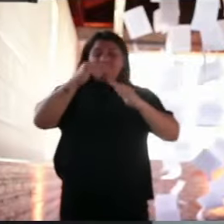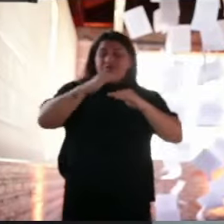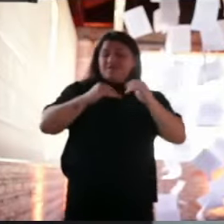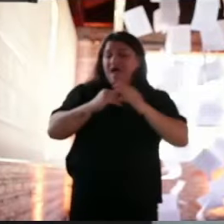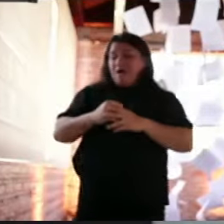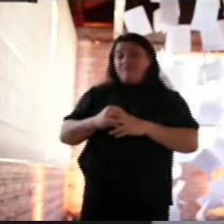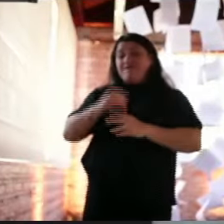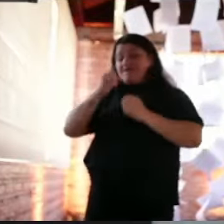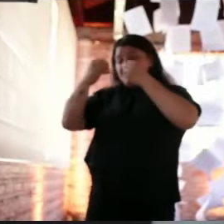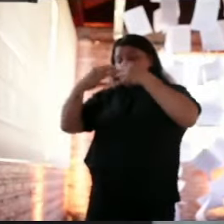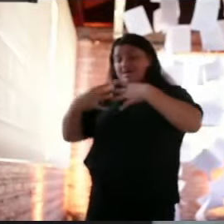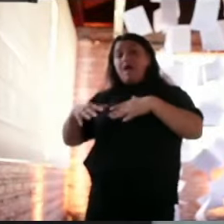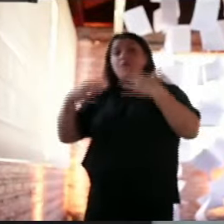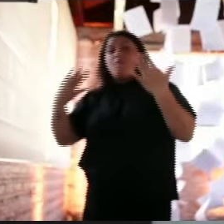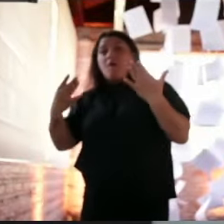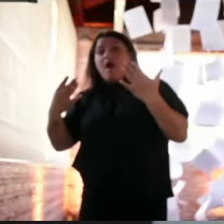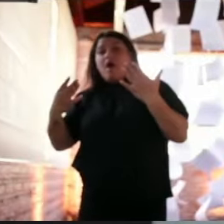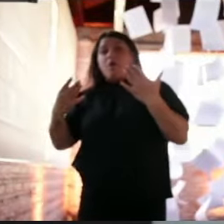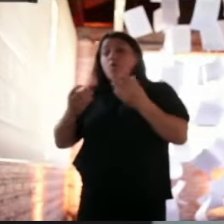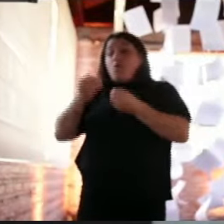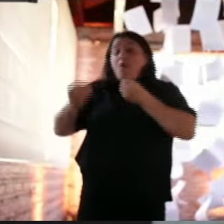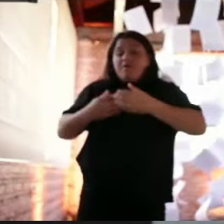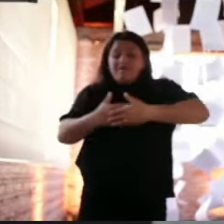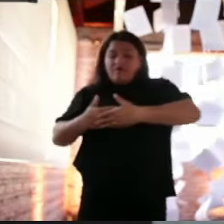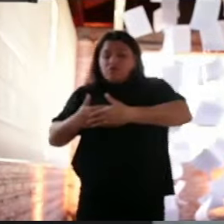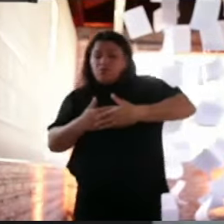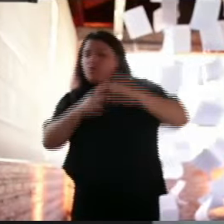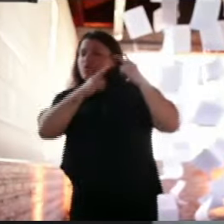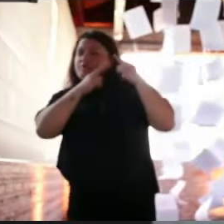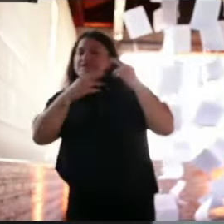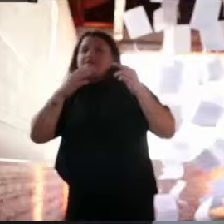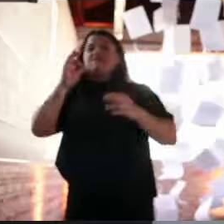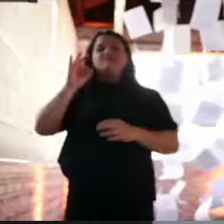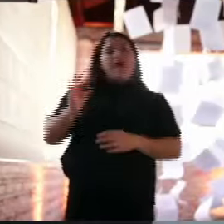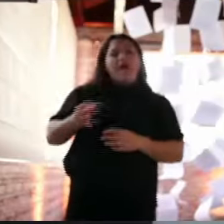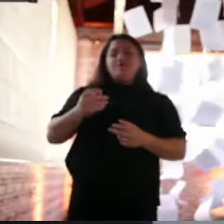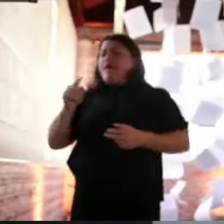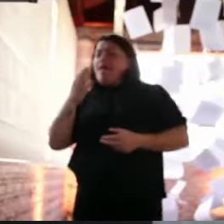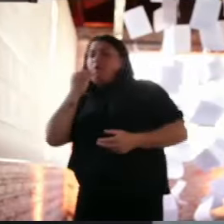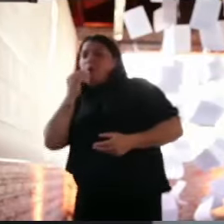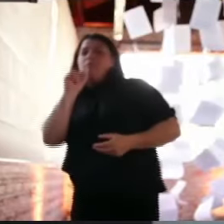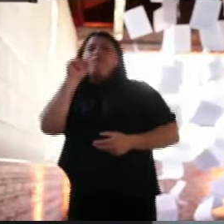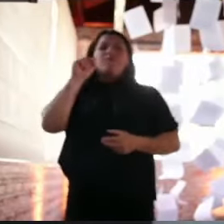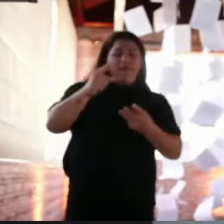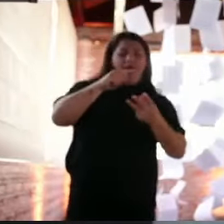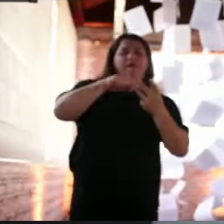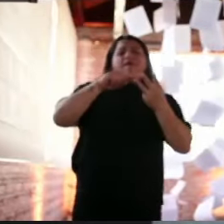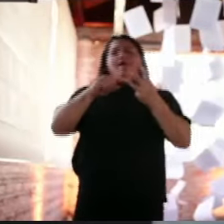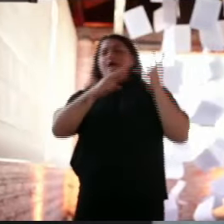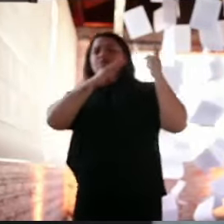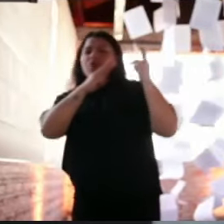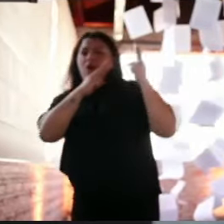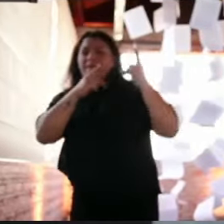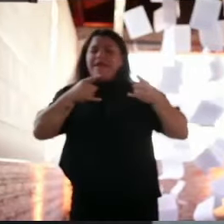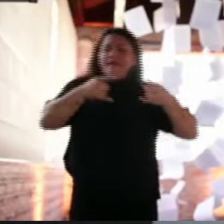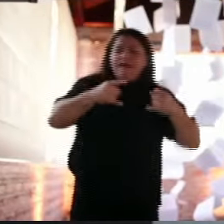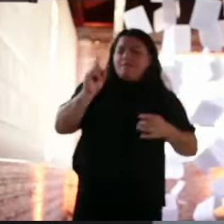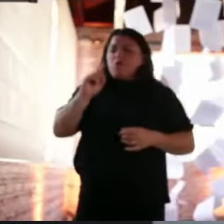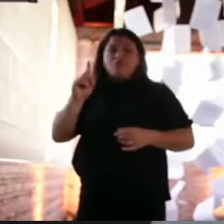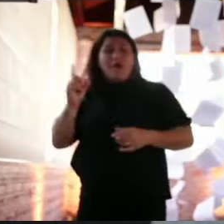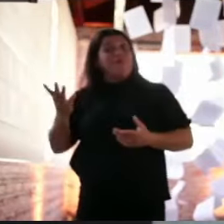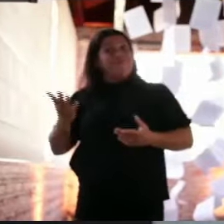que é chupeta que tem que usar agora como é que tem aqui para como é que é para botar para dormir agora que que come o que que não come você dorme na cama não dorme na cama assim